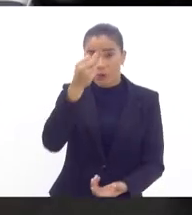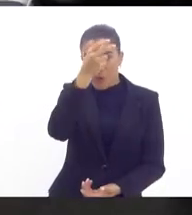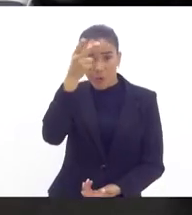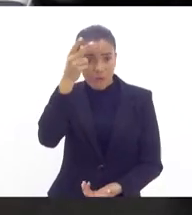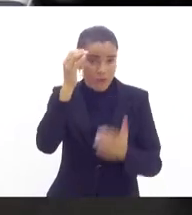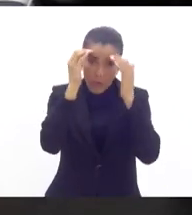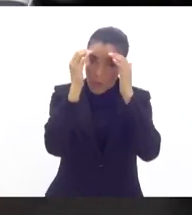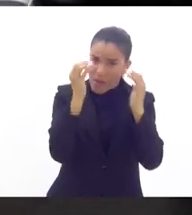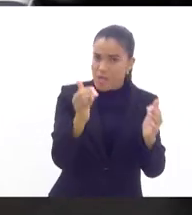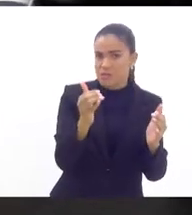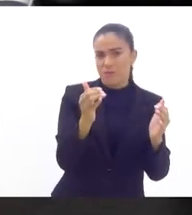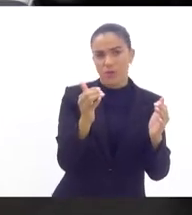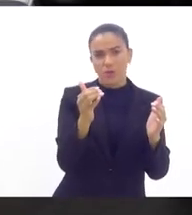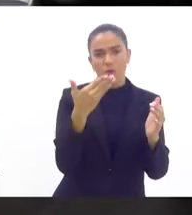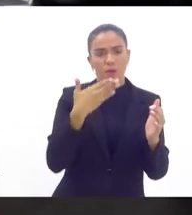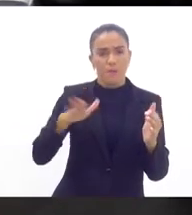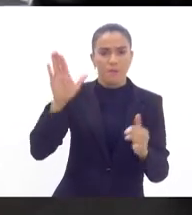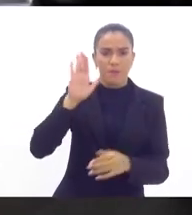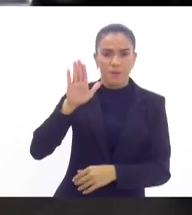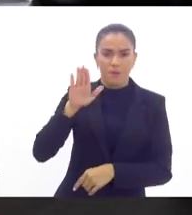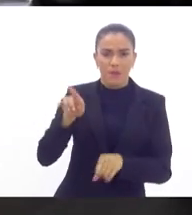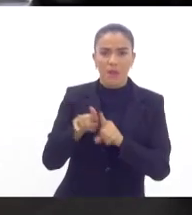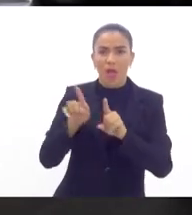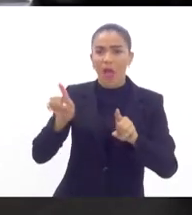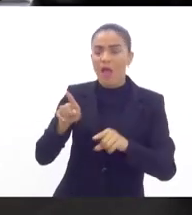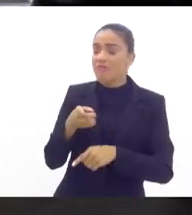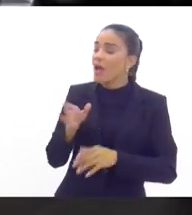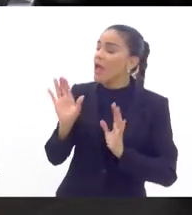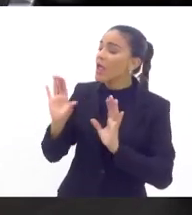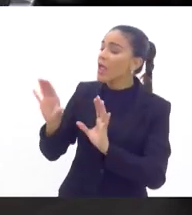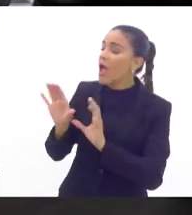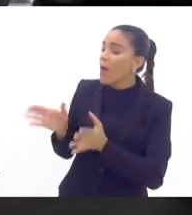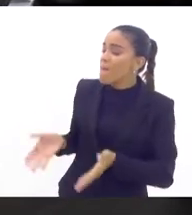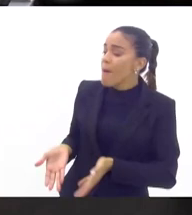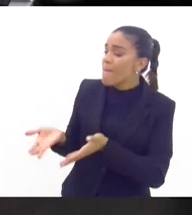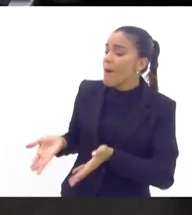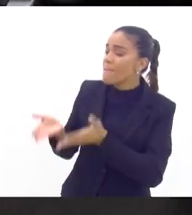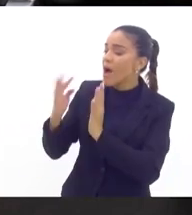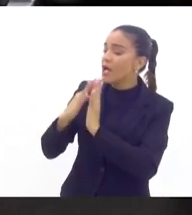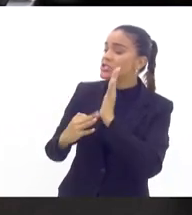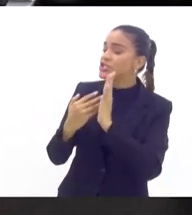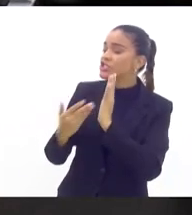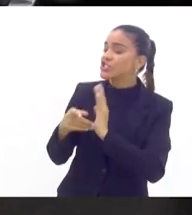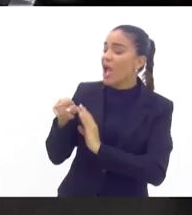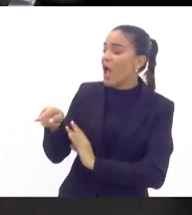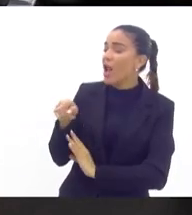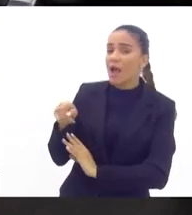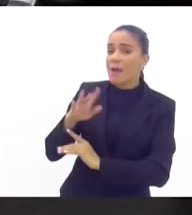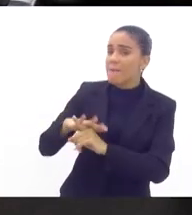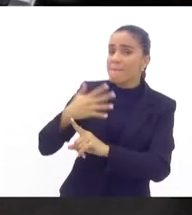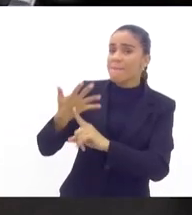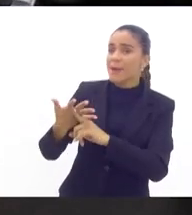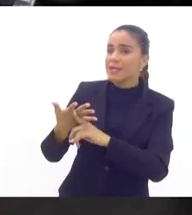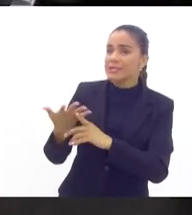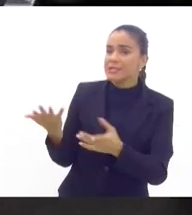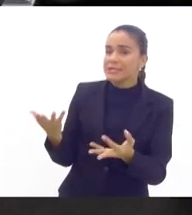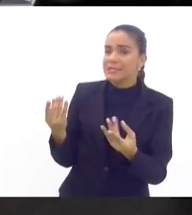e que tenta colocar guarda municipal contra o cidadão dizendo que essa escala significa botar mais